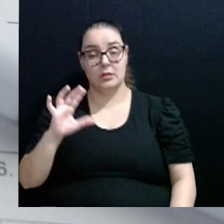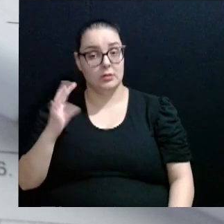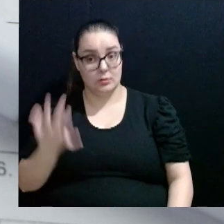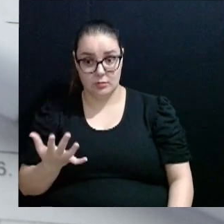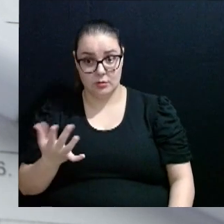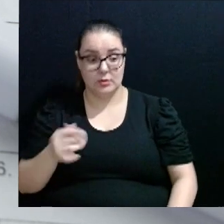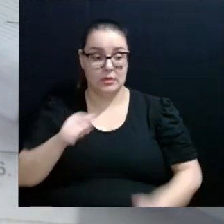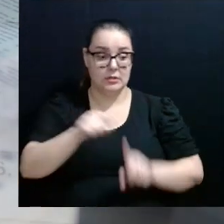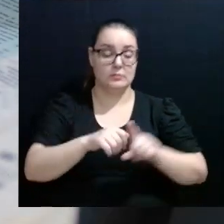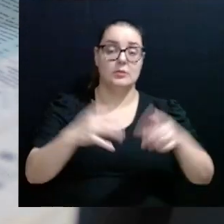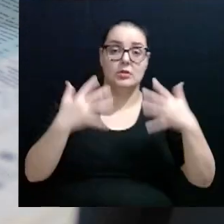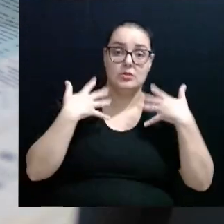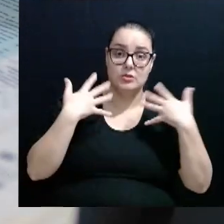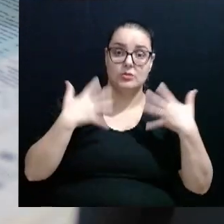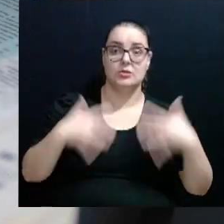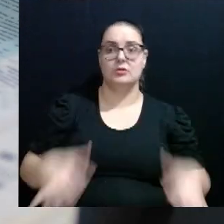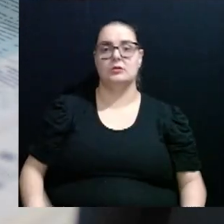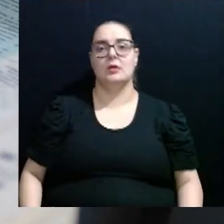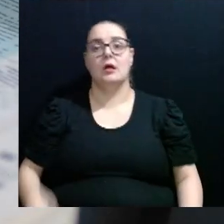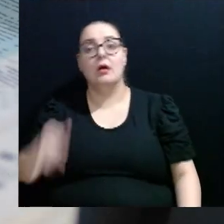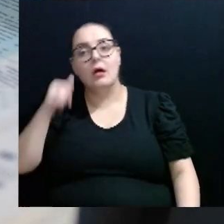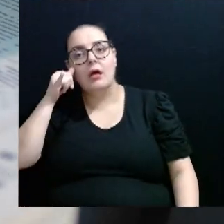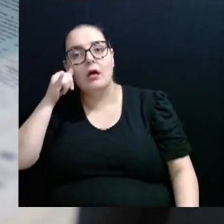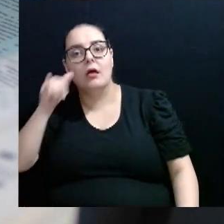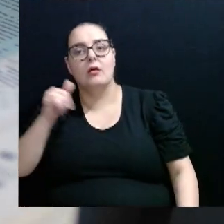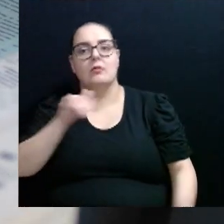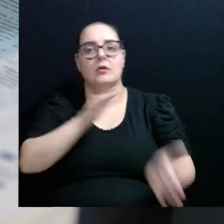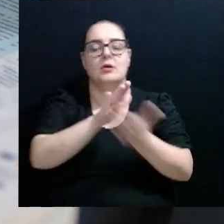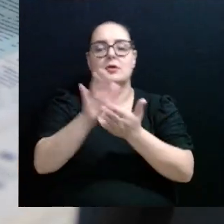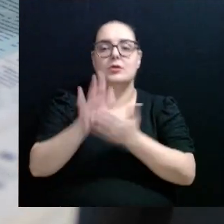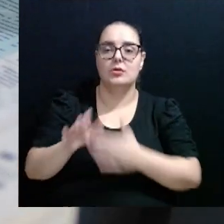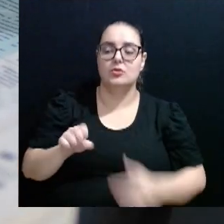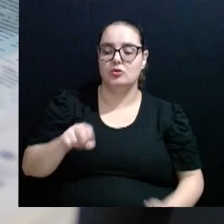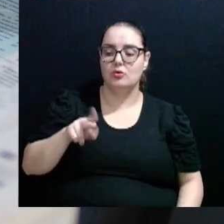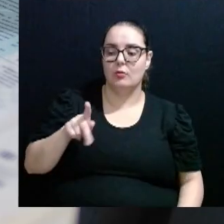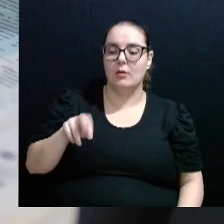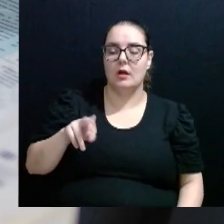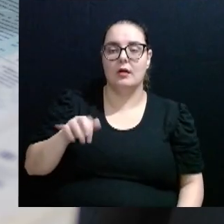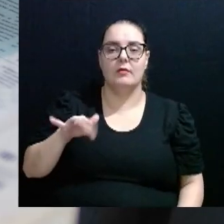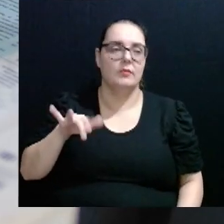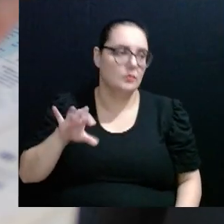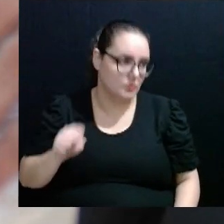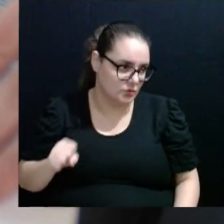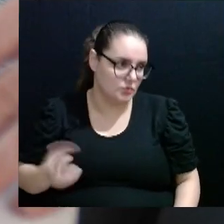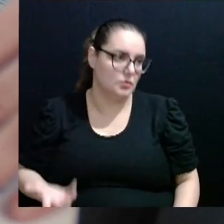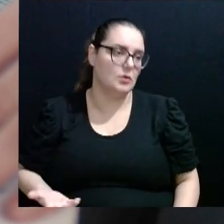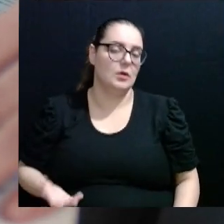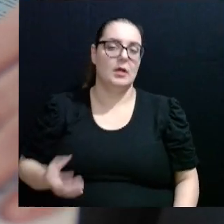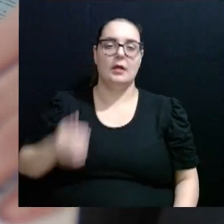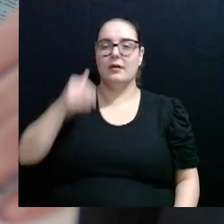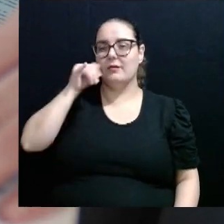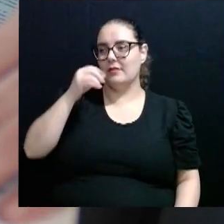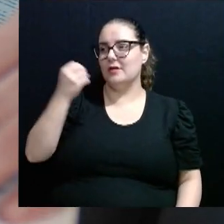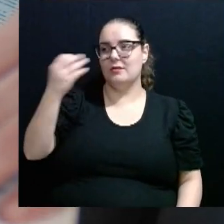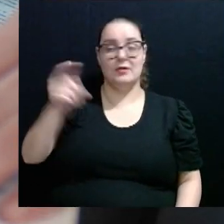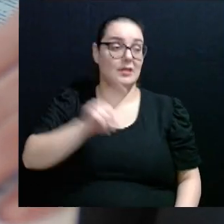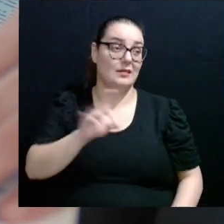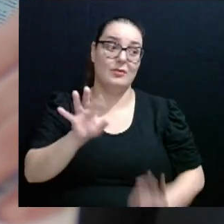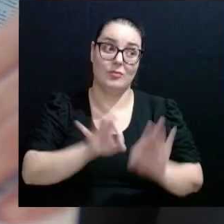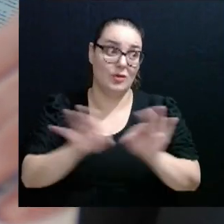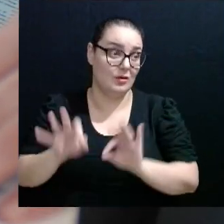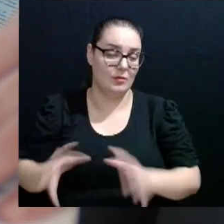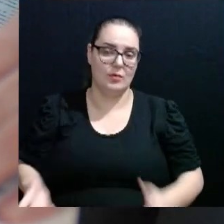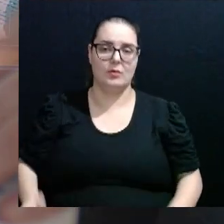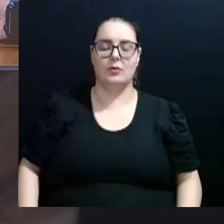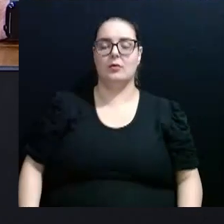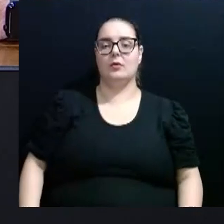janeiro, evite gastos supérfluos, evite aquela viagem que você não programou, né?